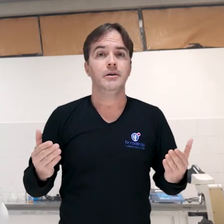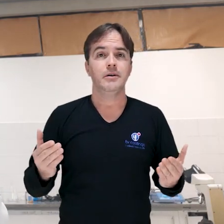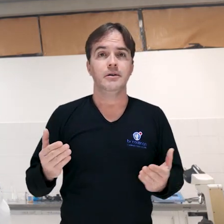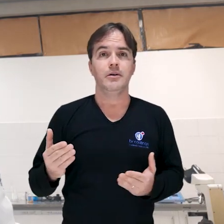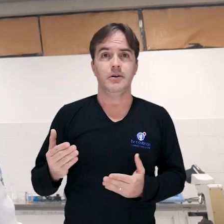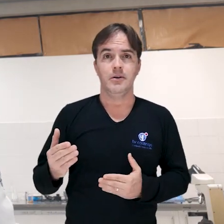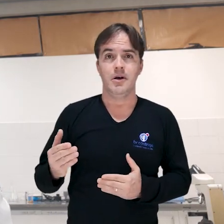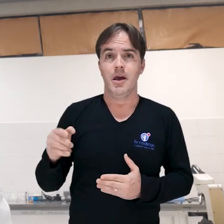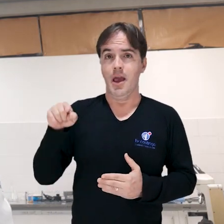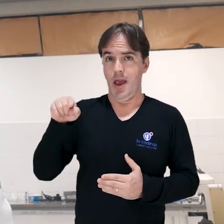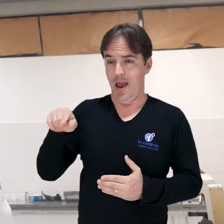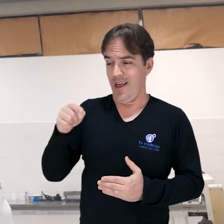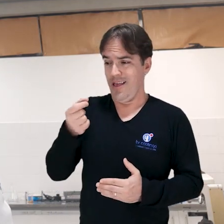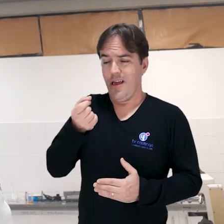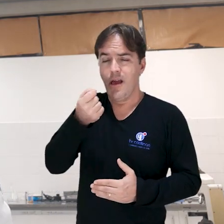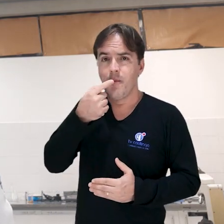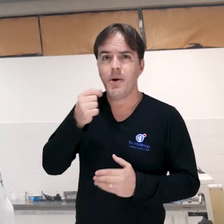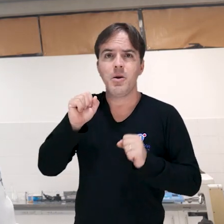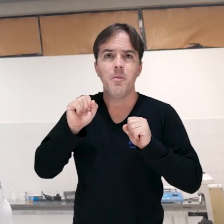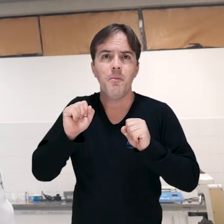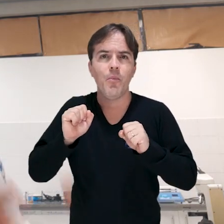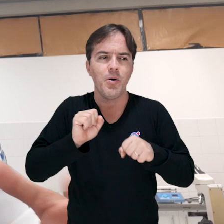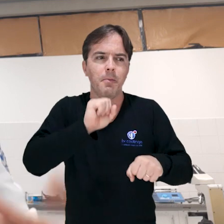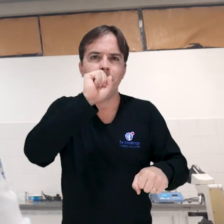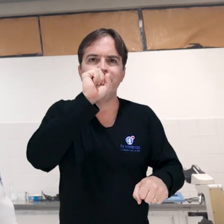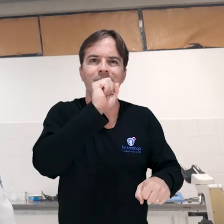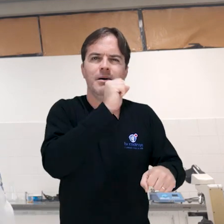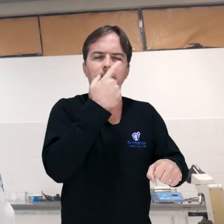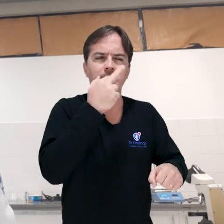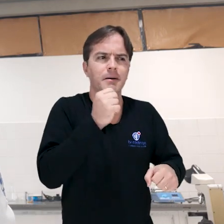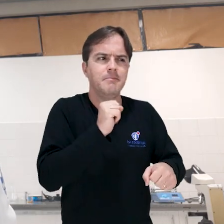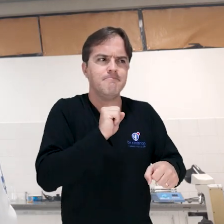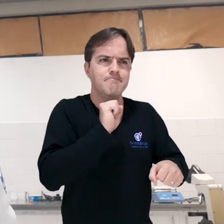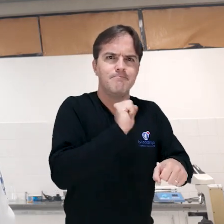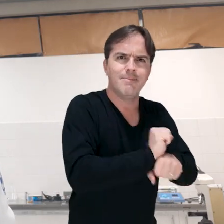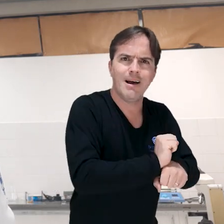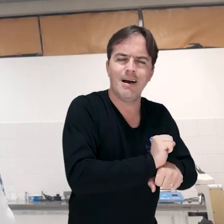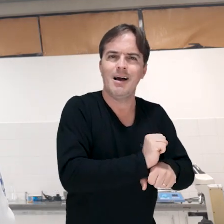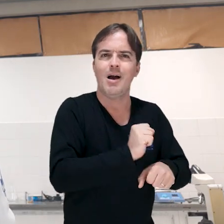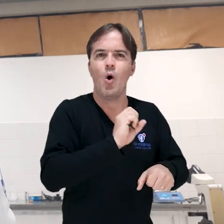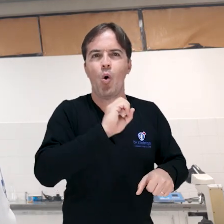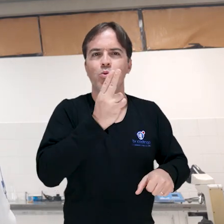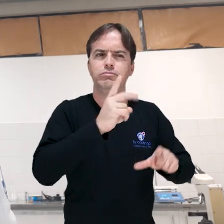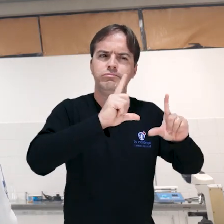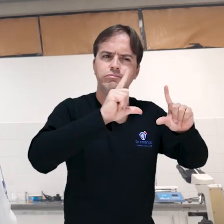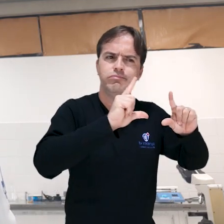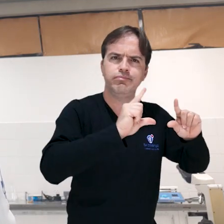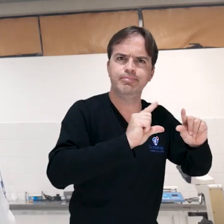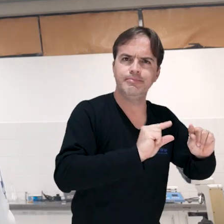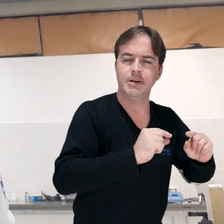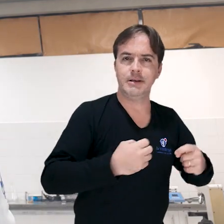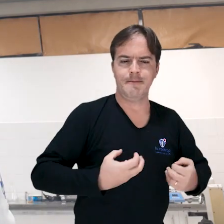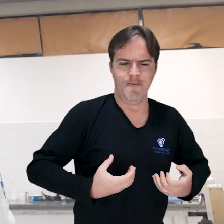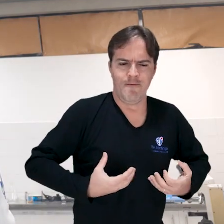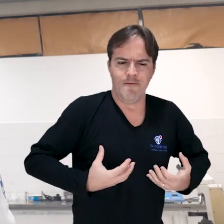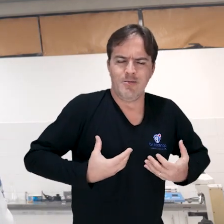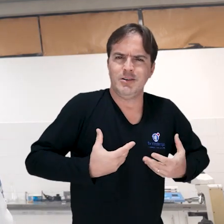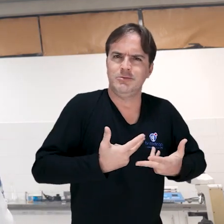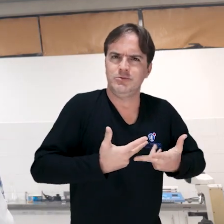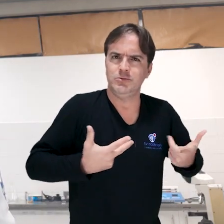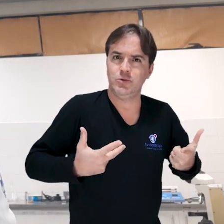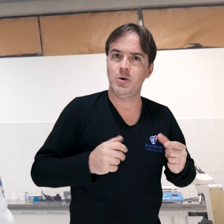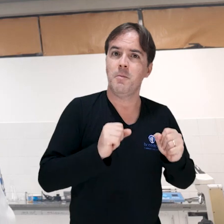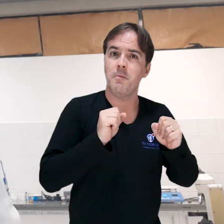se freie, que se bloqueie, tente diminuir o processo de inflamação nesses pacientes